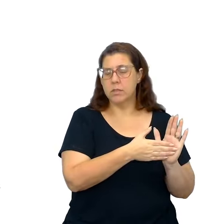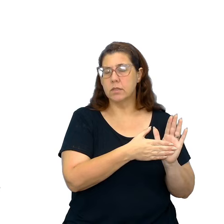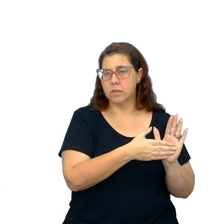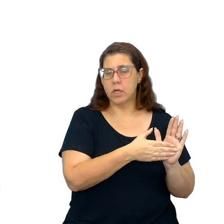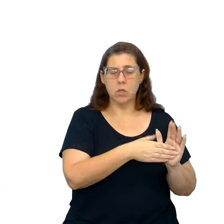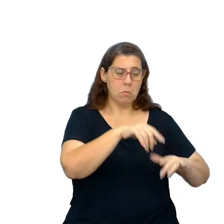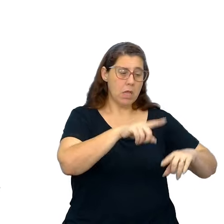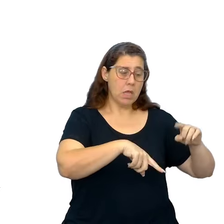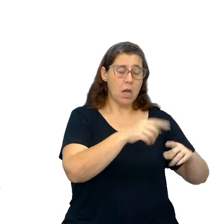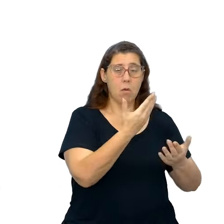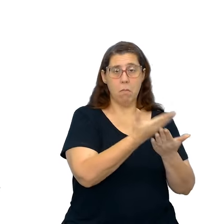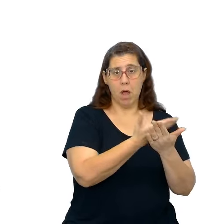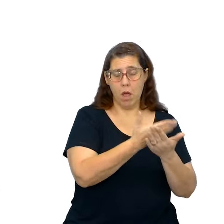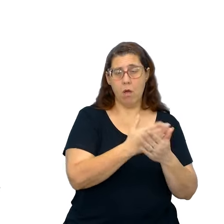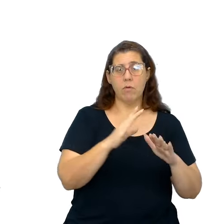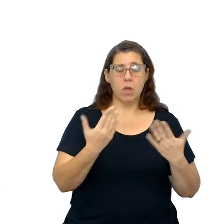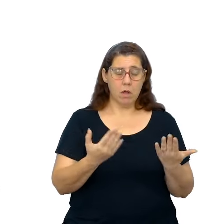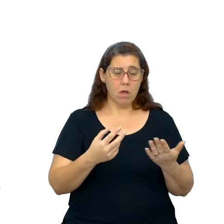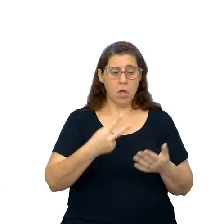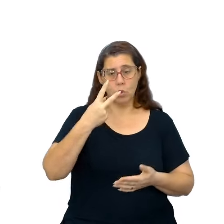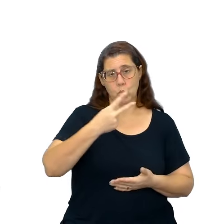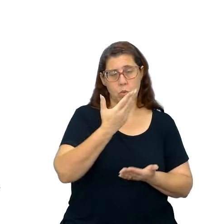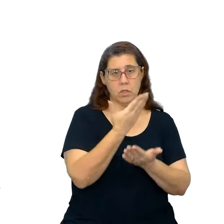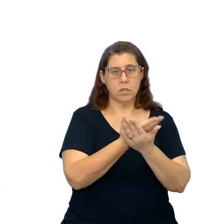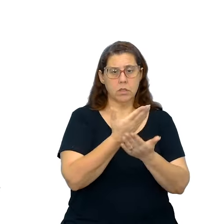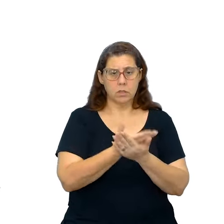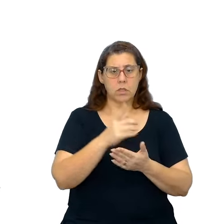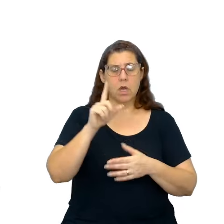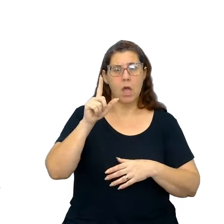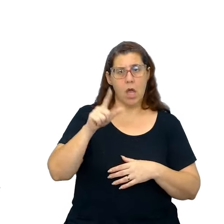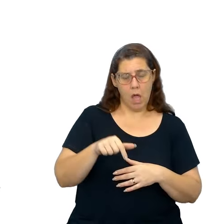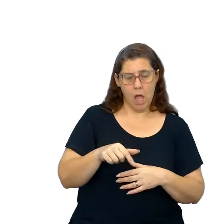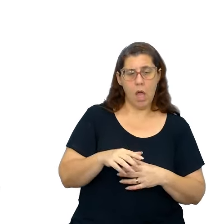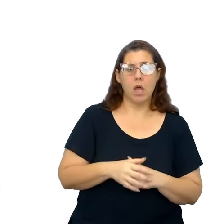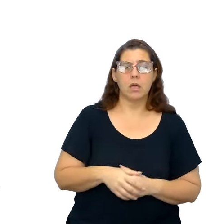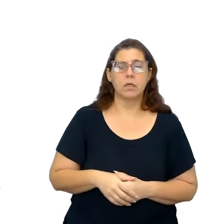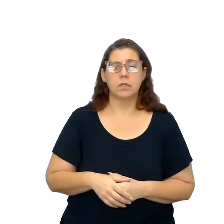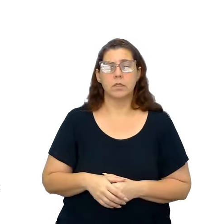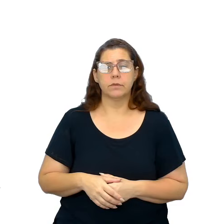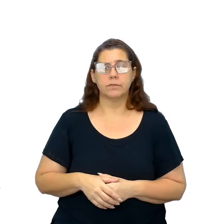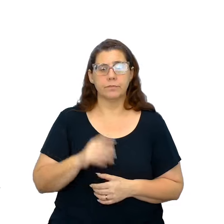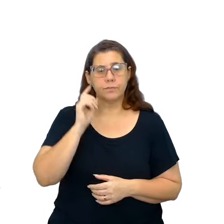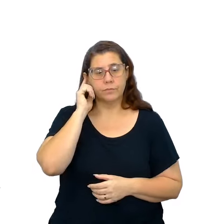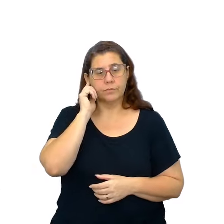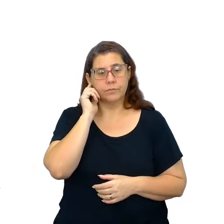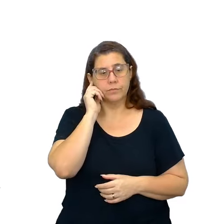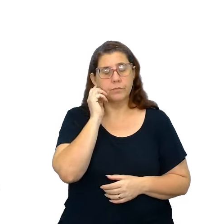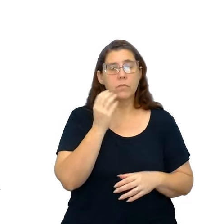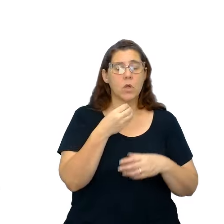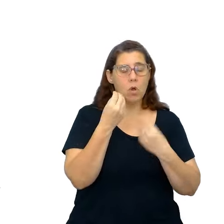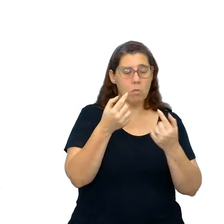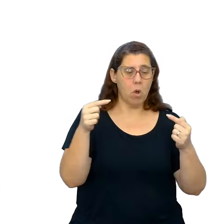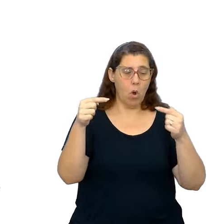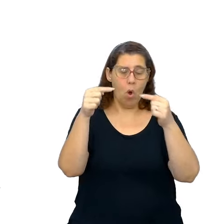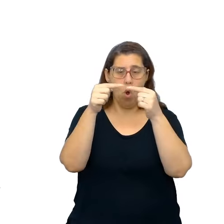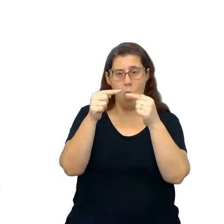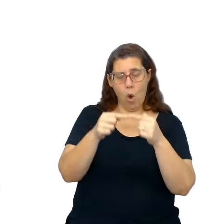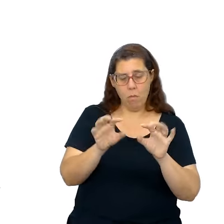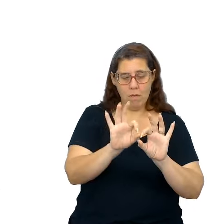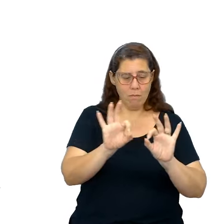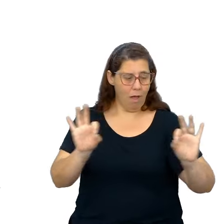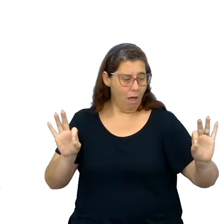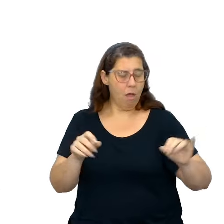Então, as duas primeiras aulas vêm distância de 2 pontos, depois pontos alinhados sobre uma única